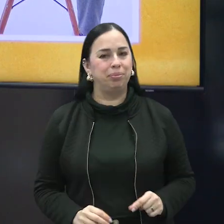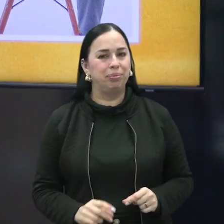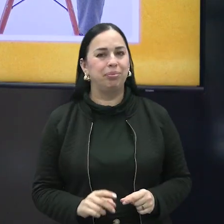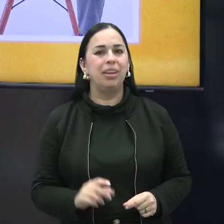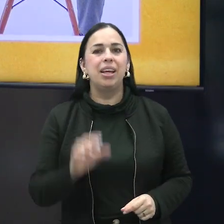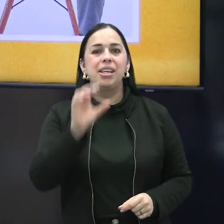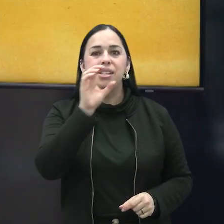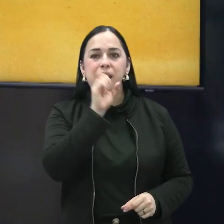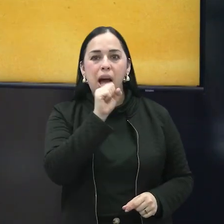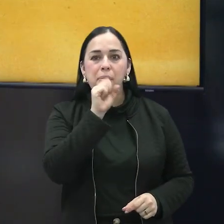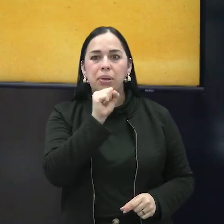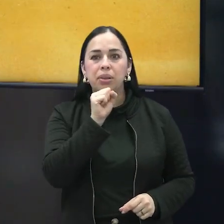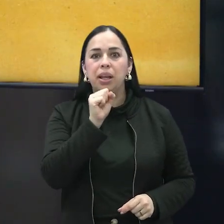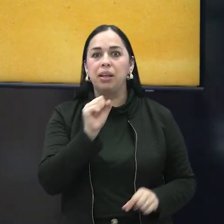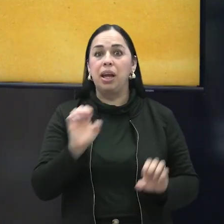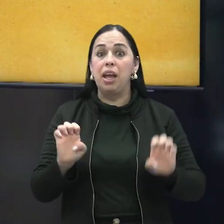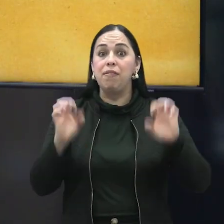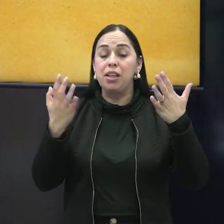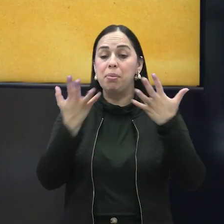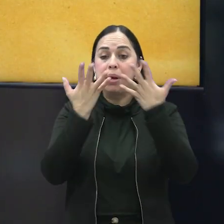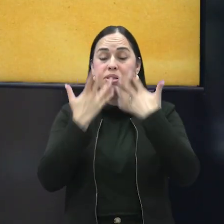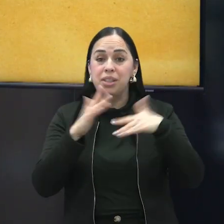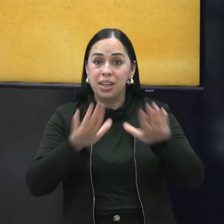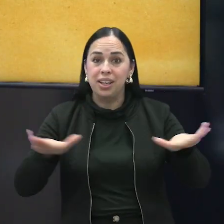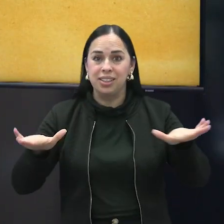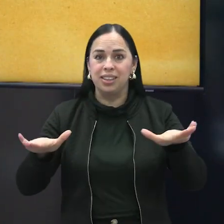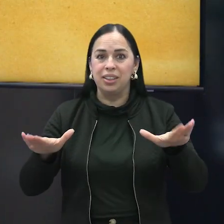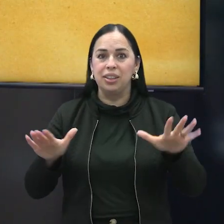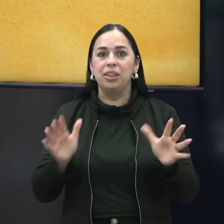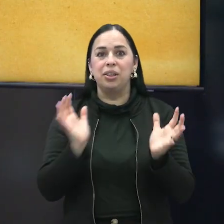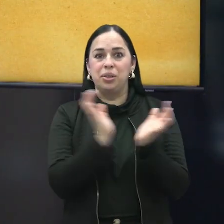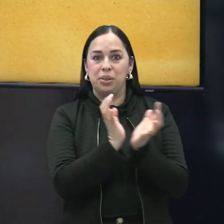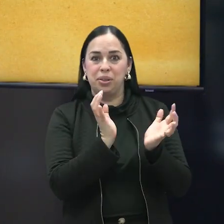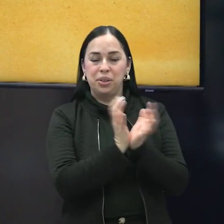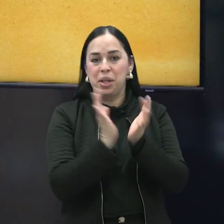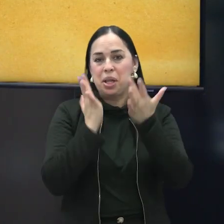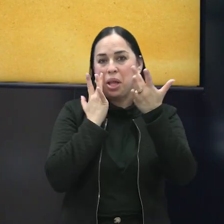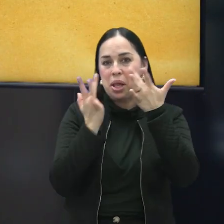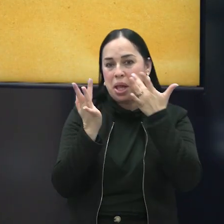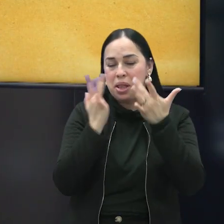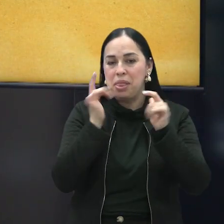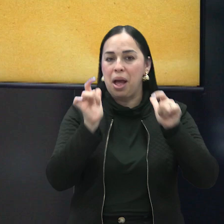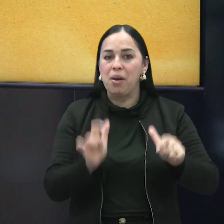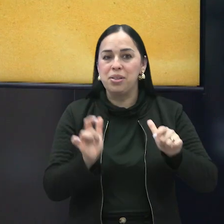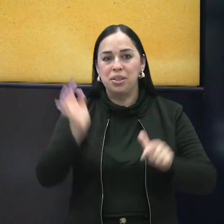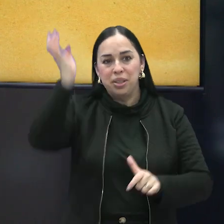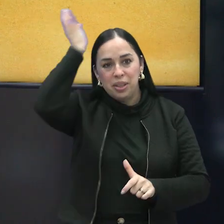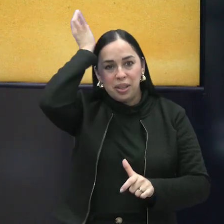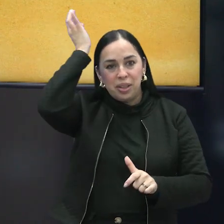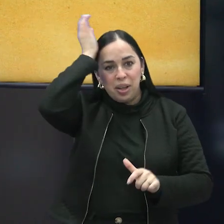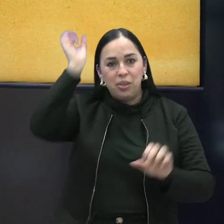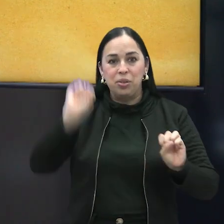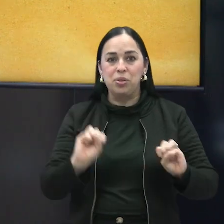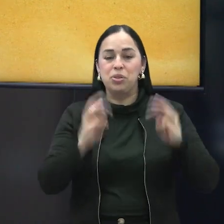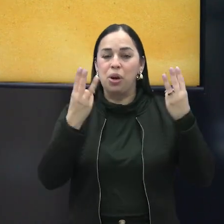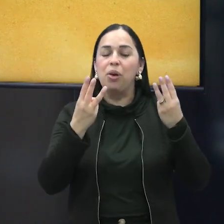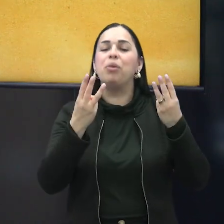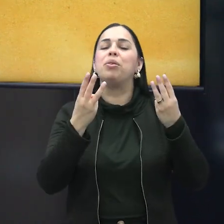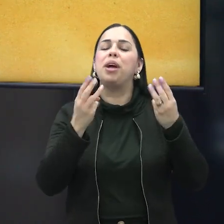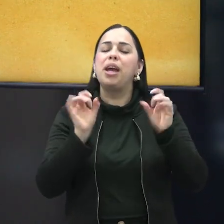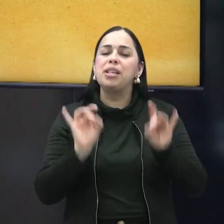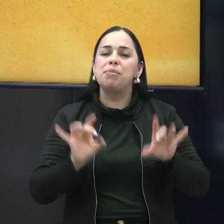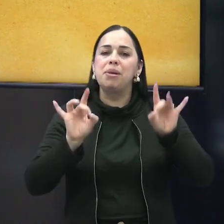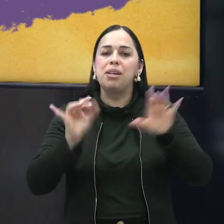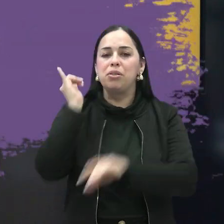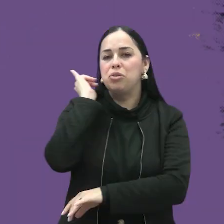No sábado tem programação para a criançada. A companhia Patética se apresenta lá no Espaço Alternativo do SESI, com um show especial de